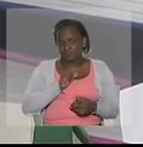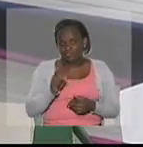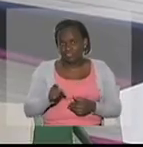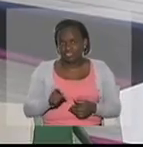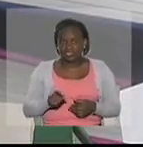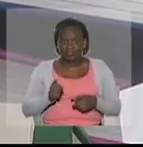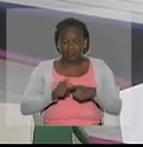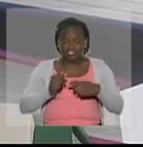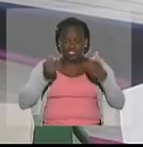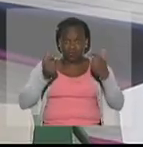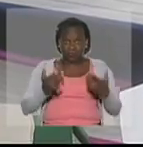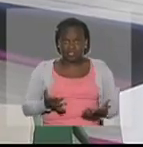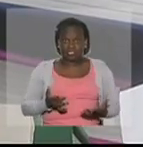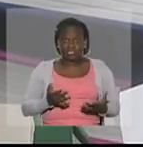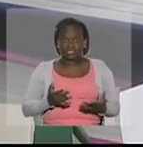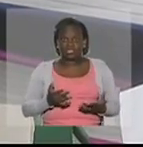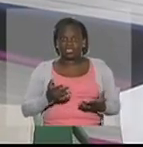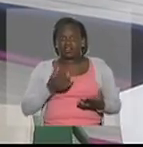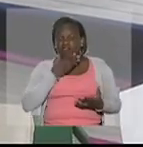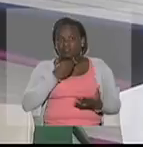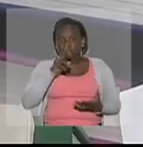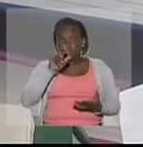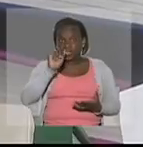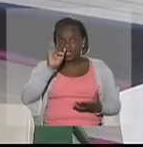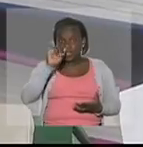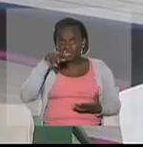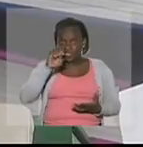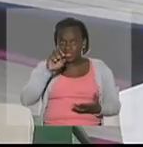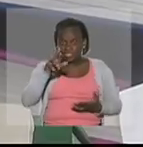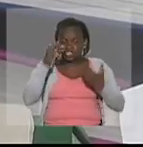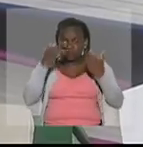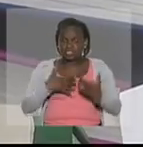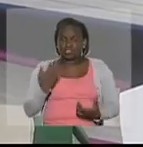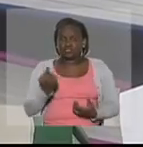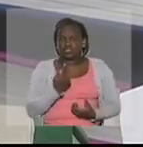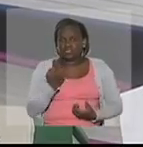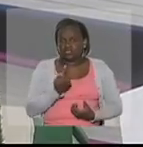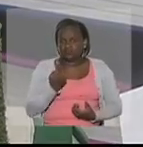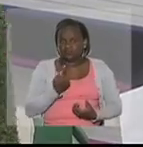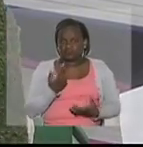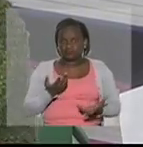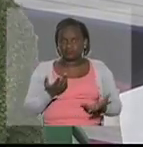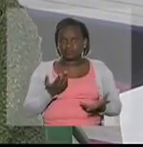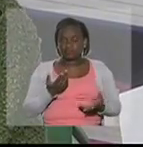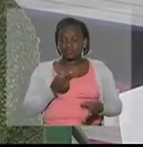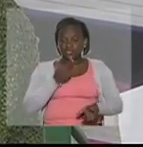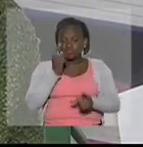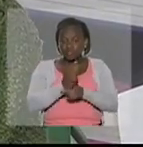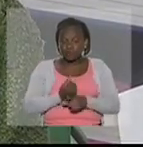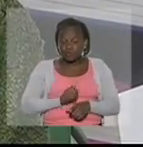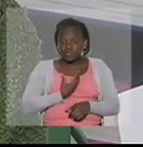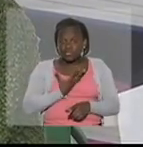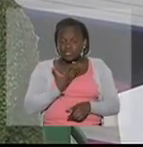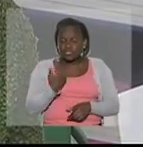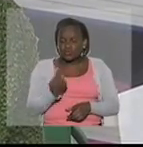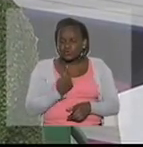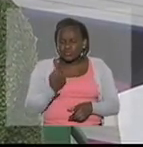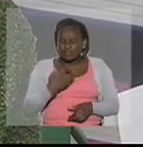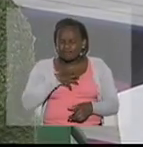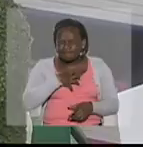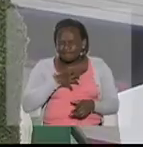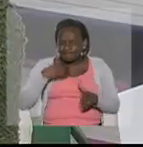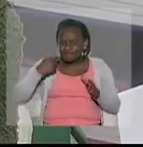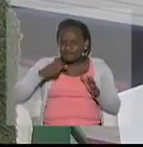ela né ela fala dessa o heiner ele fala sobre a solidão né do encontrar na poesia na